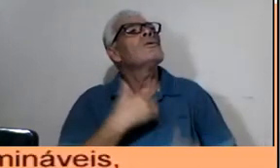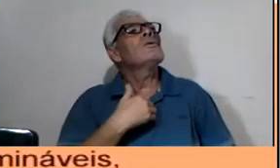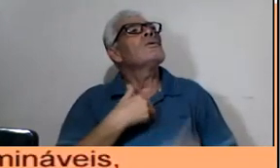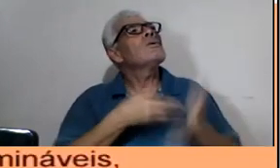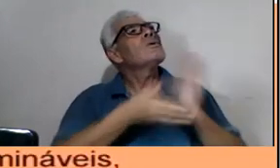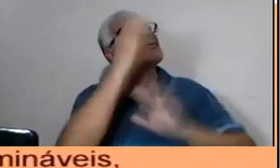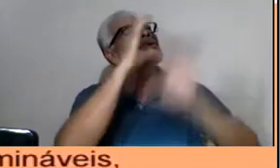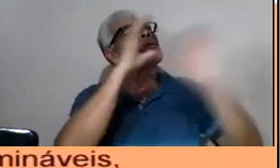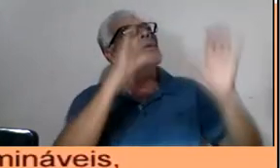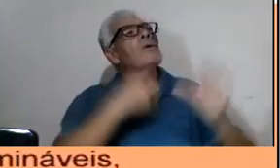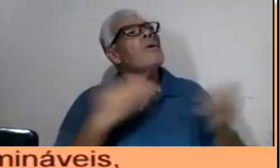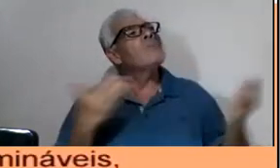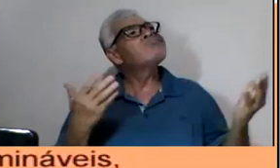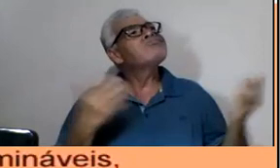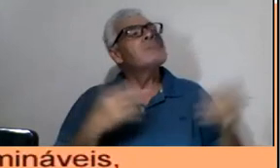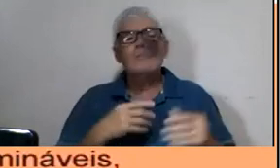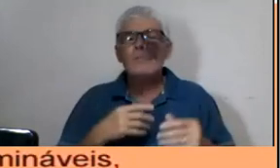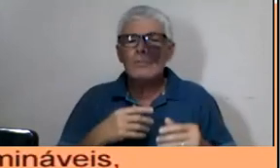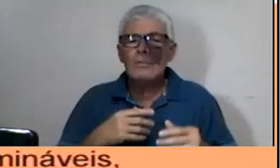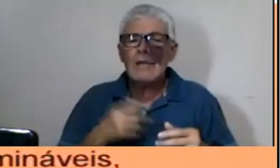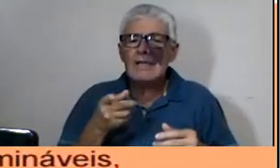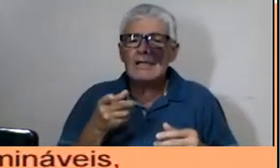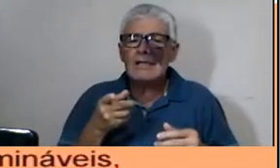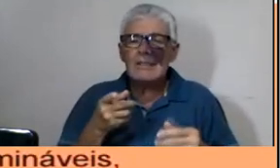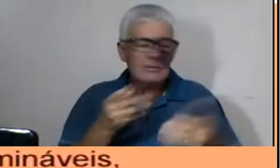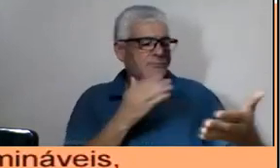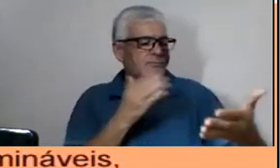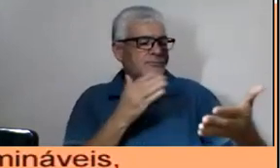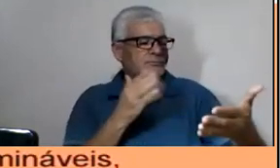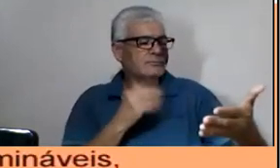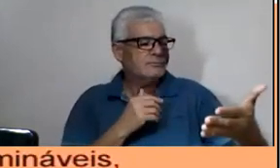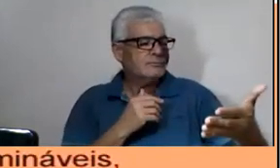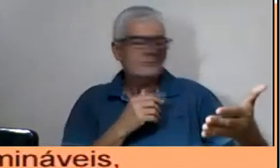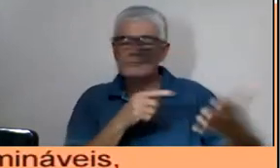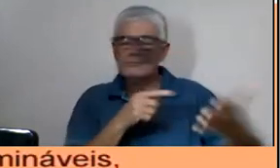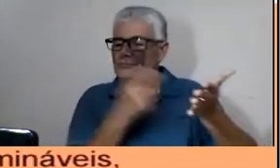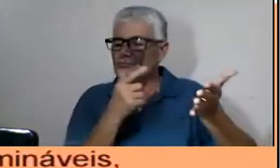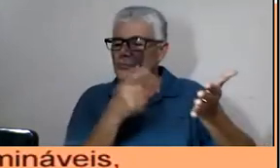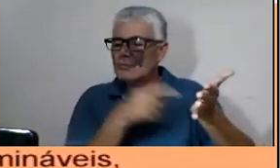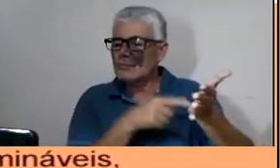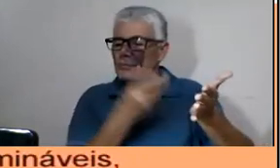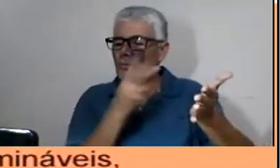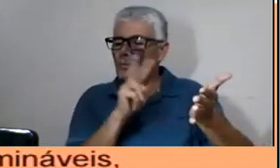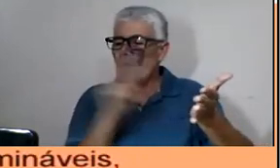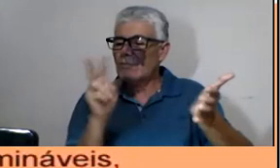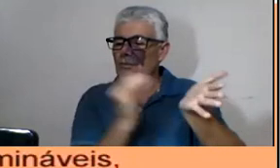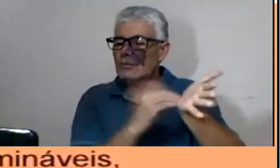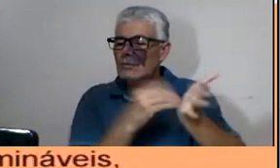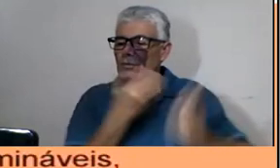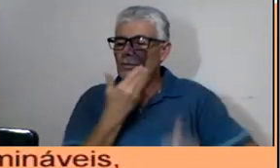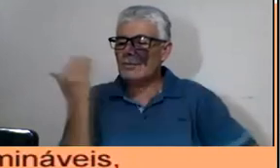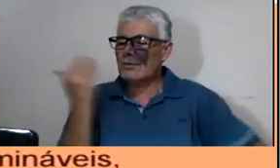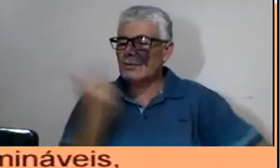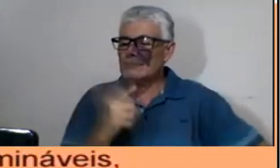da assinatura do decreto é muito importante para quem estuda as profecias das 2.300 tardes